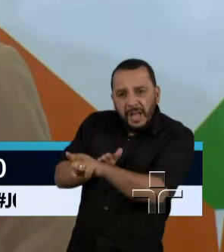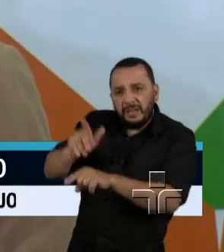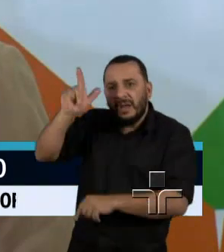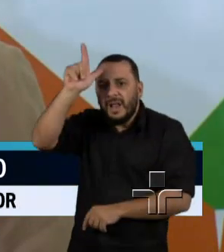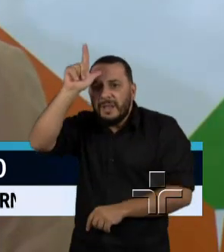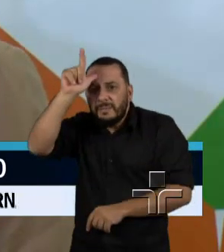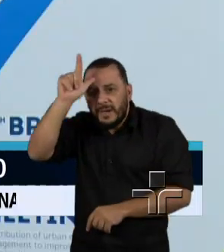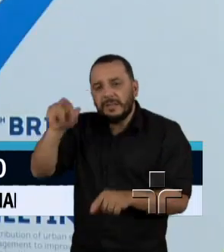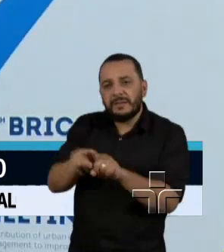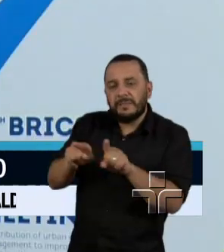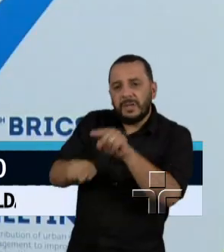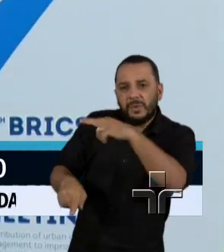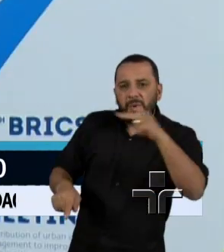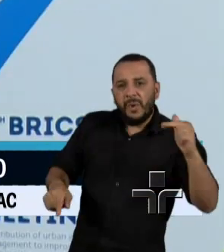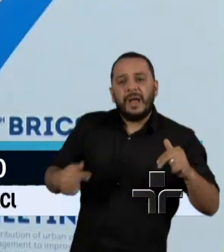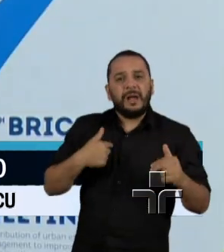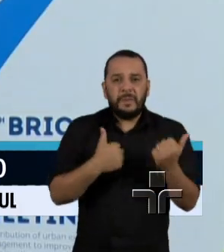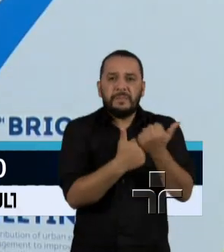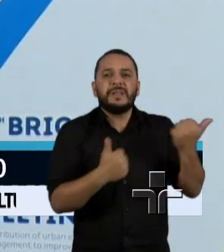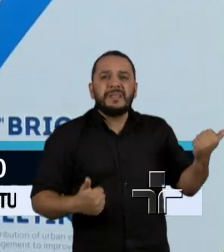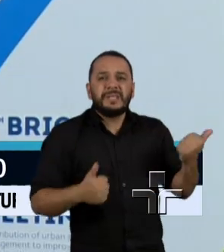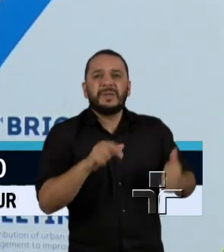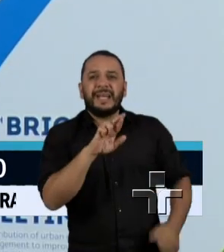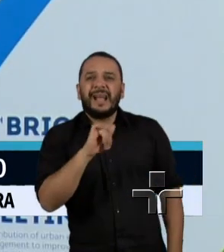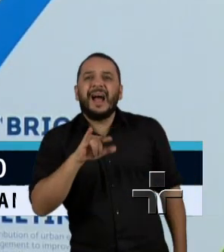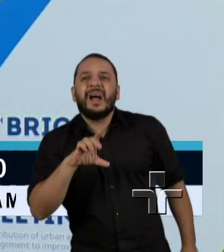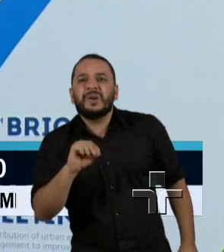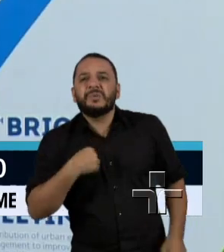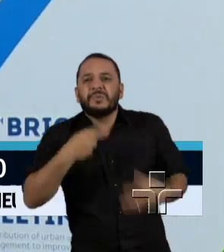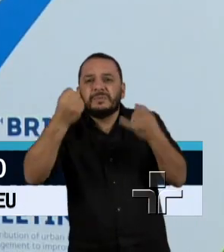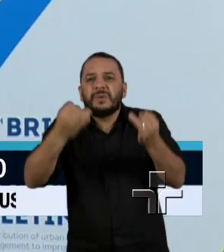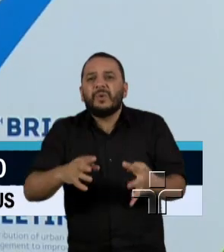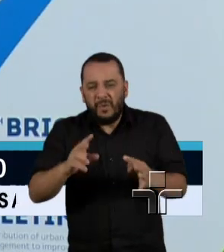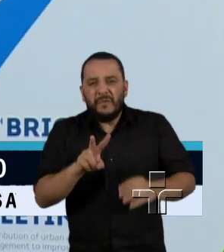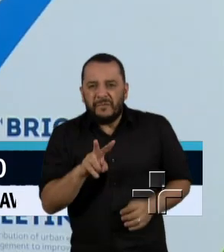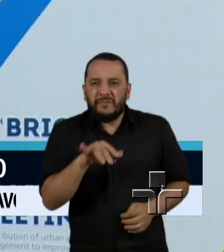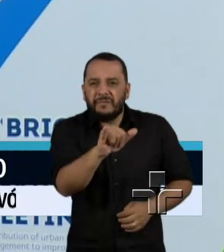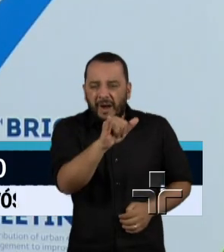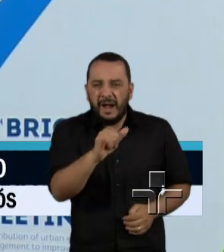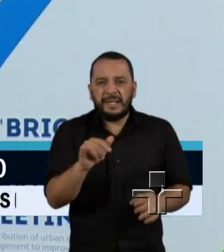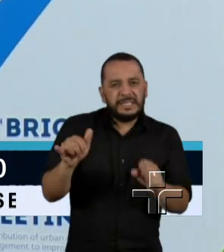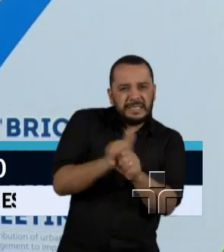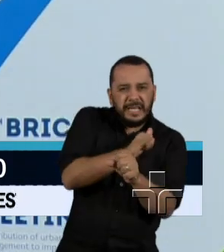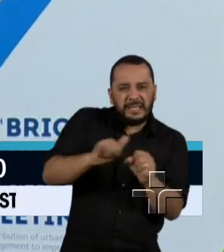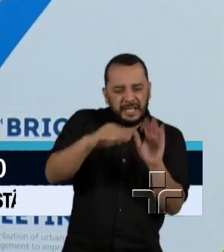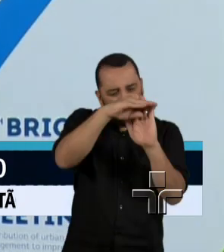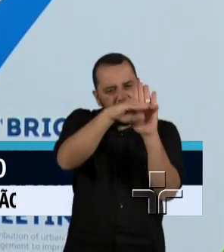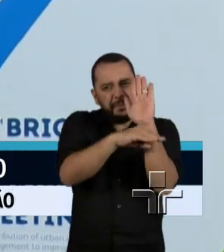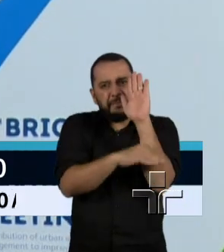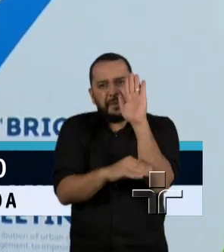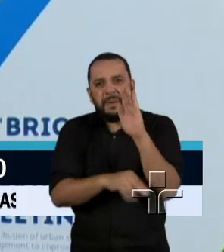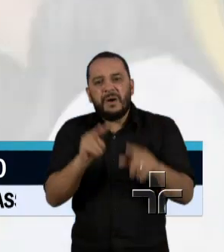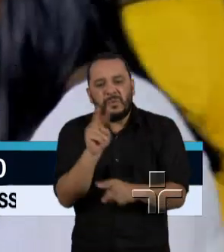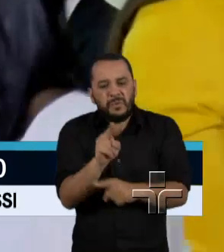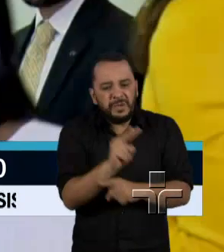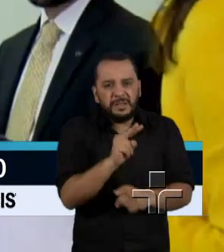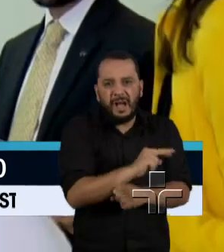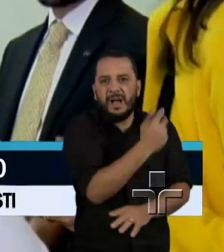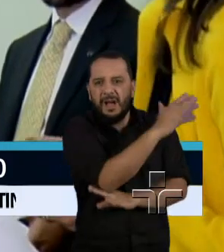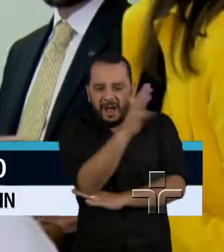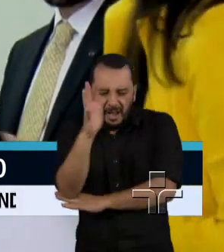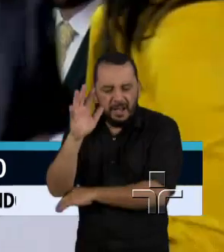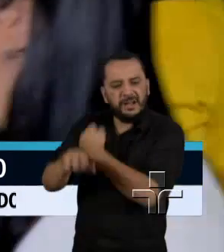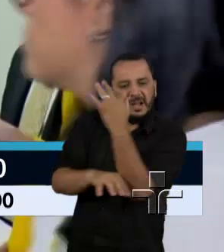ministro do Meio Ambiente, Ricardo Salles, disse que em breve vai apresentar uma estratégia para a preservação da Amazônia e que